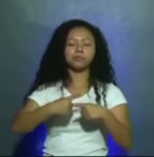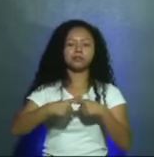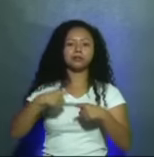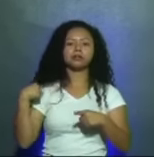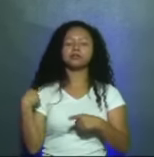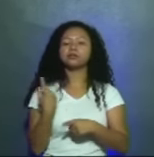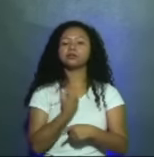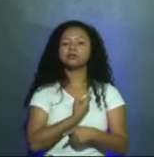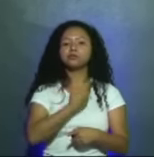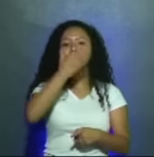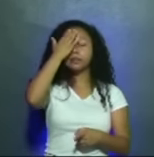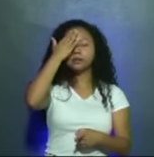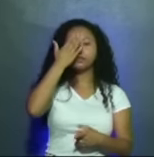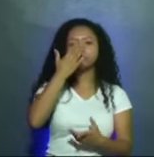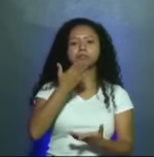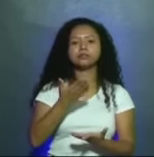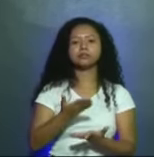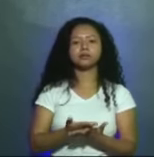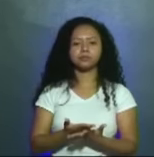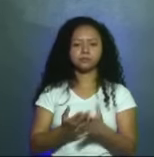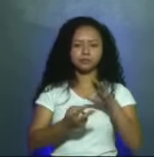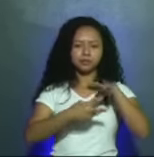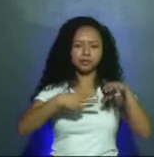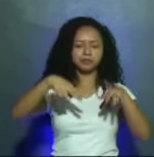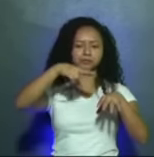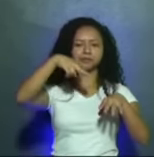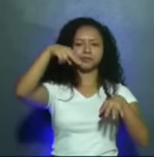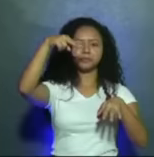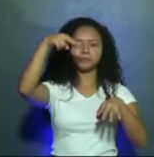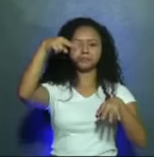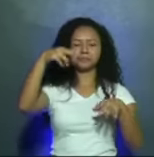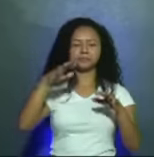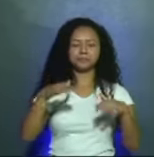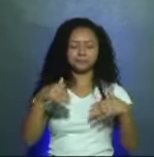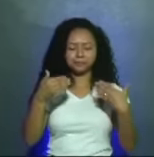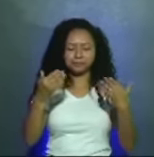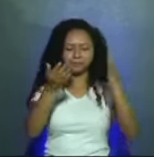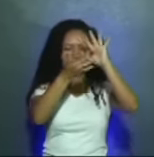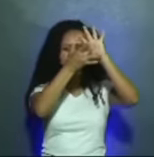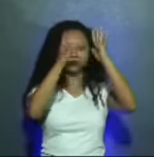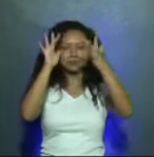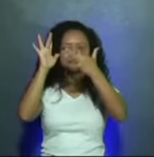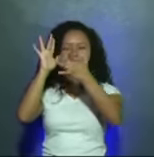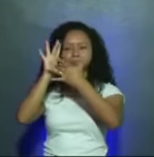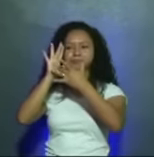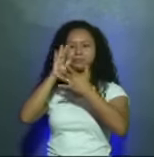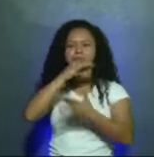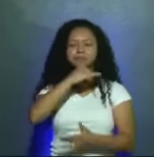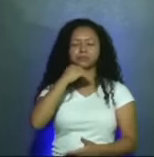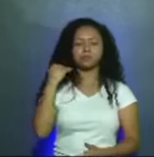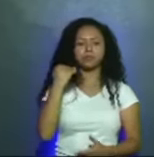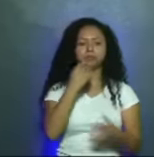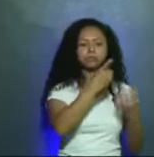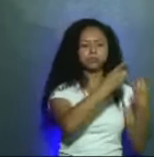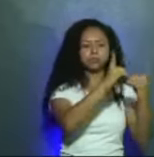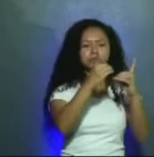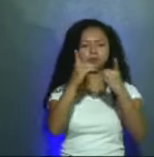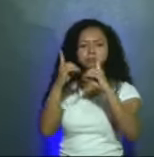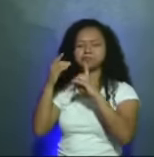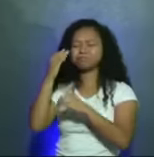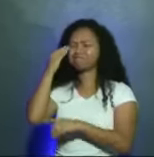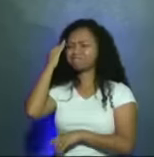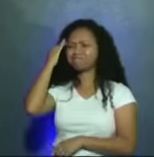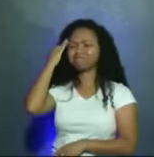nessa ressurreição. Quando Jesus morreu, para os discípulos, eles não estavam entendendo